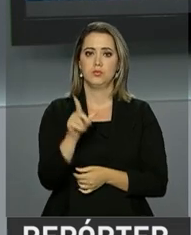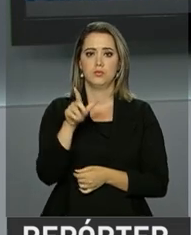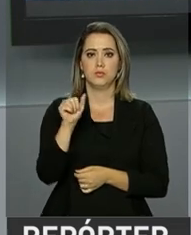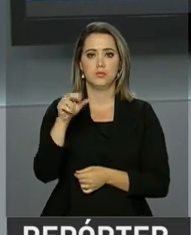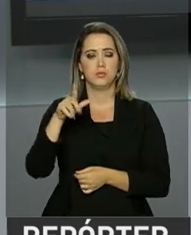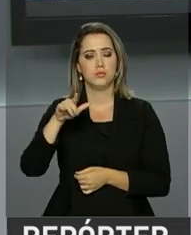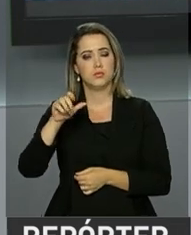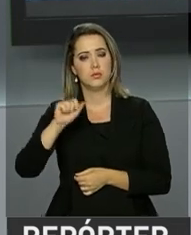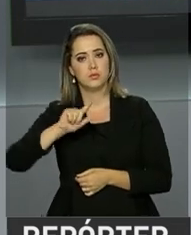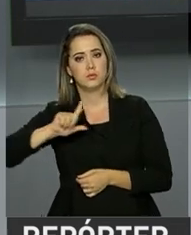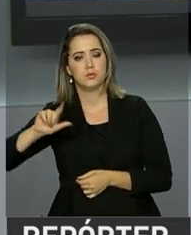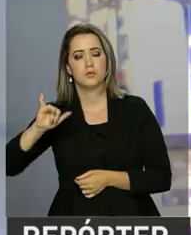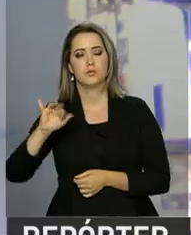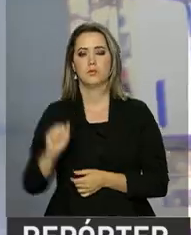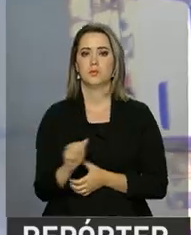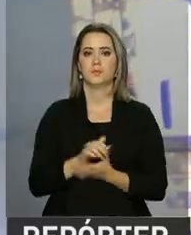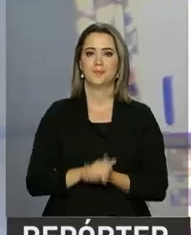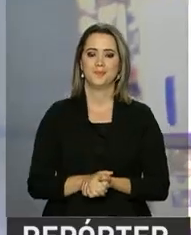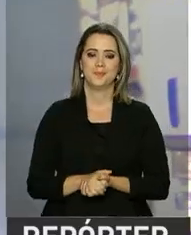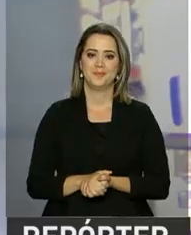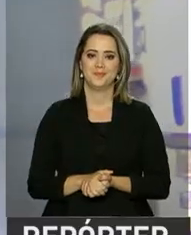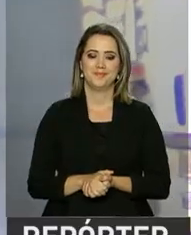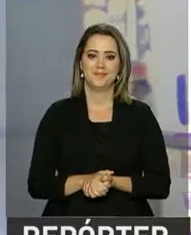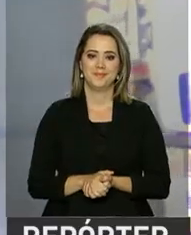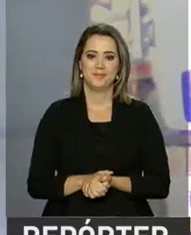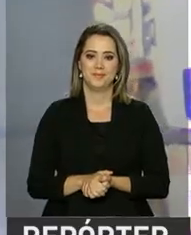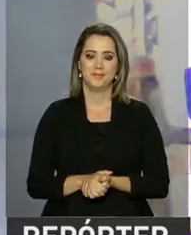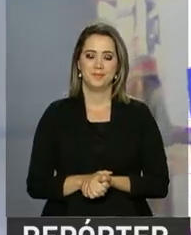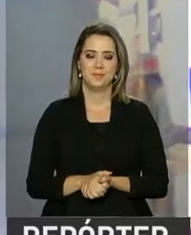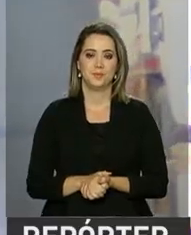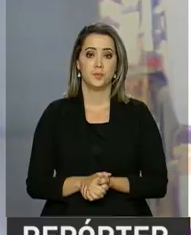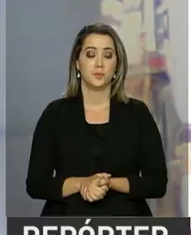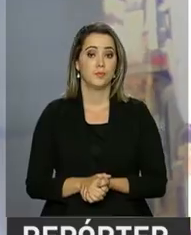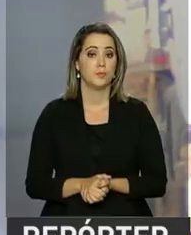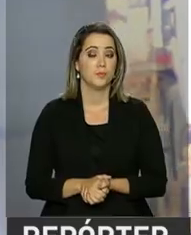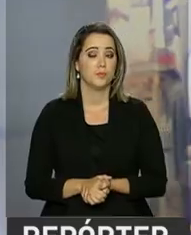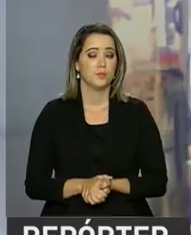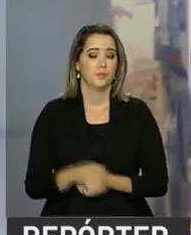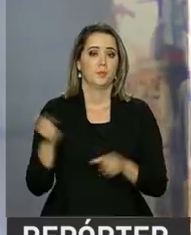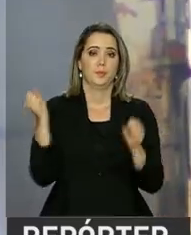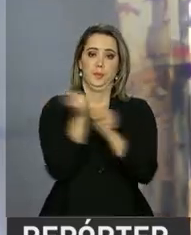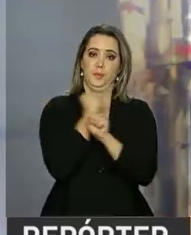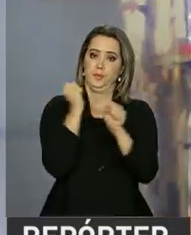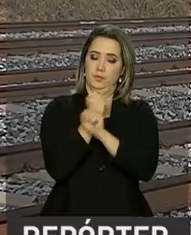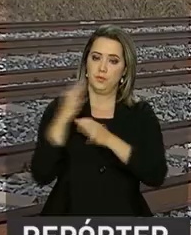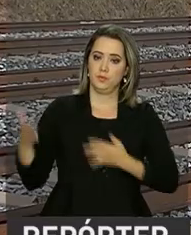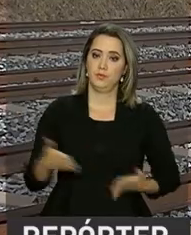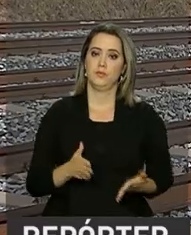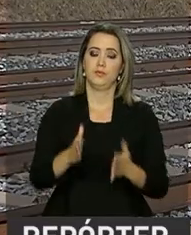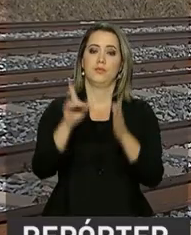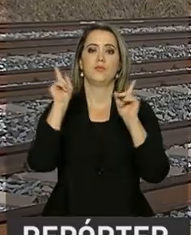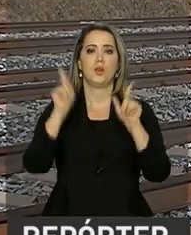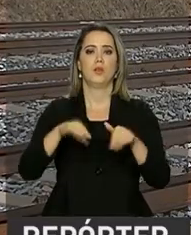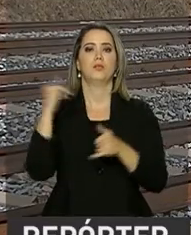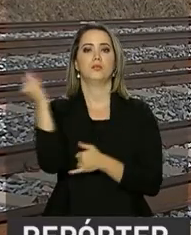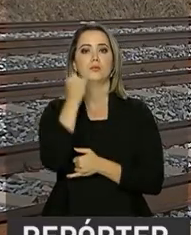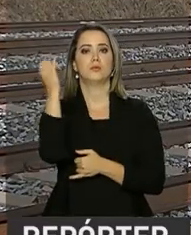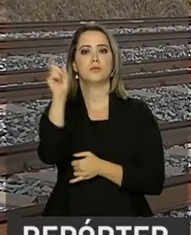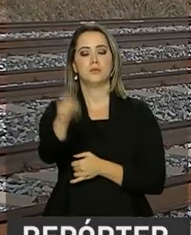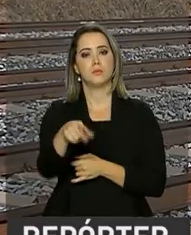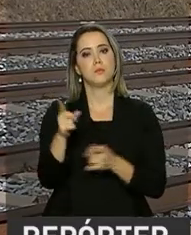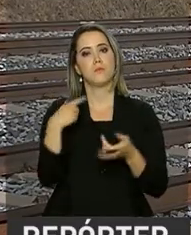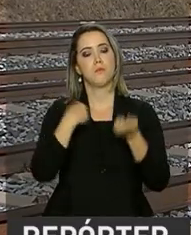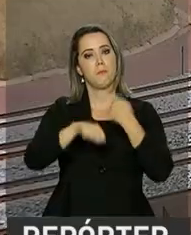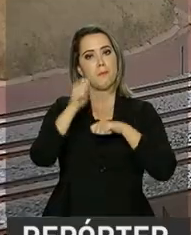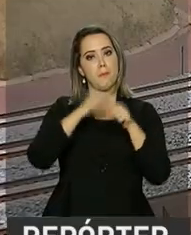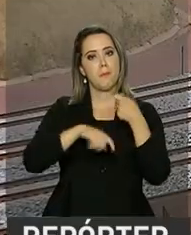Paulo lassalvia a infraestrutura de rodovias e ferrovias brasileiras é fundamental para a